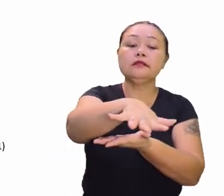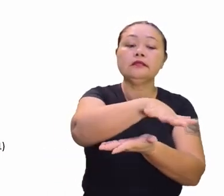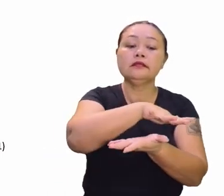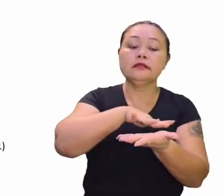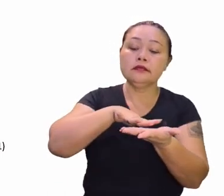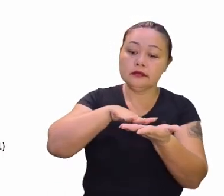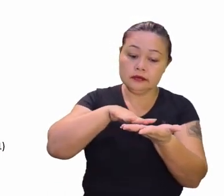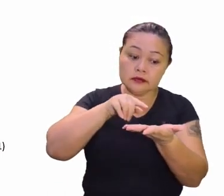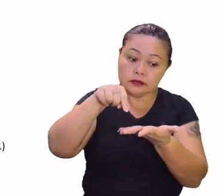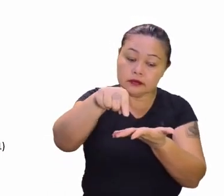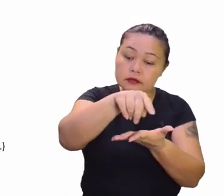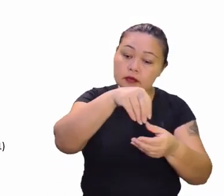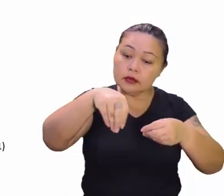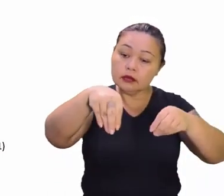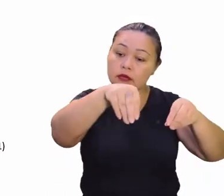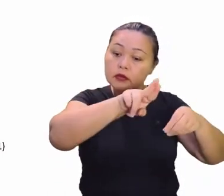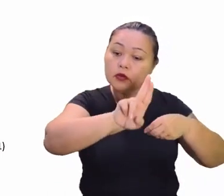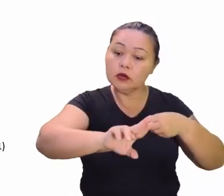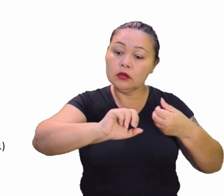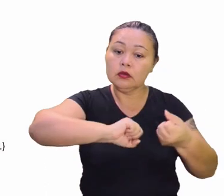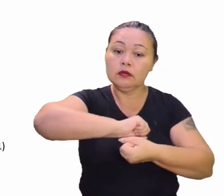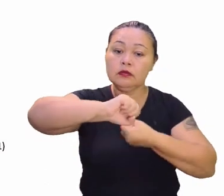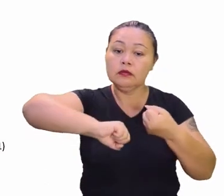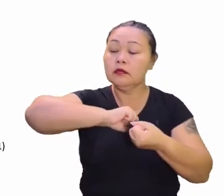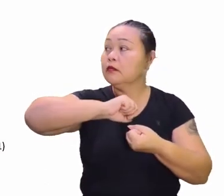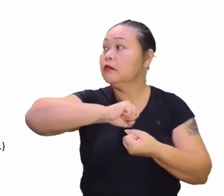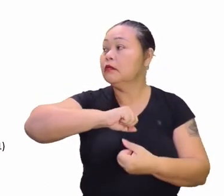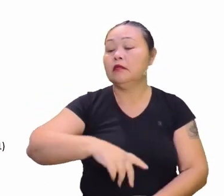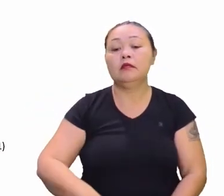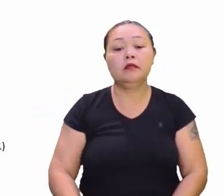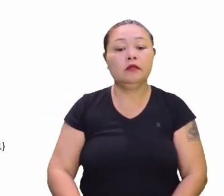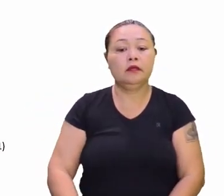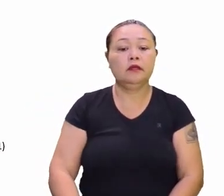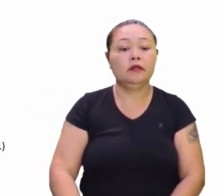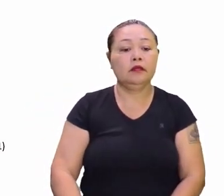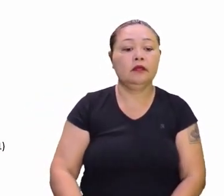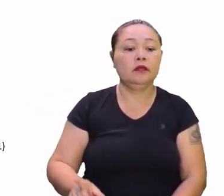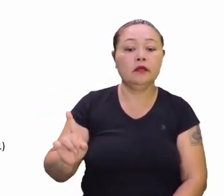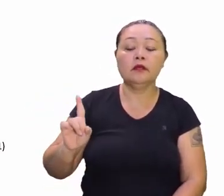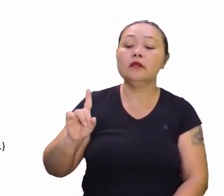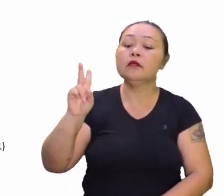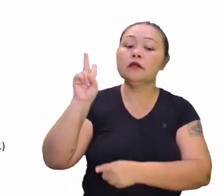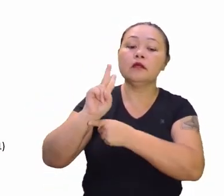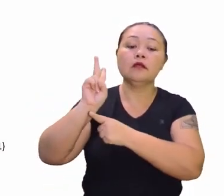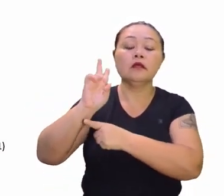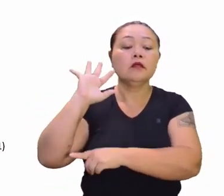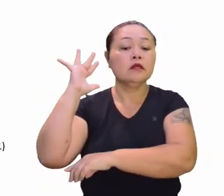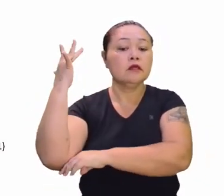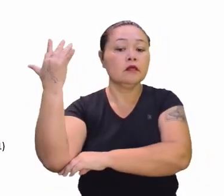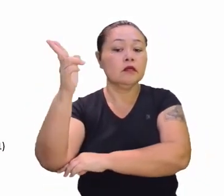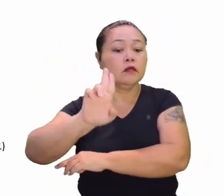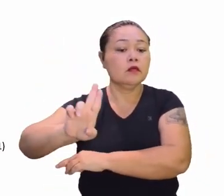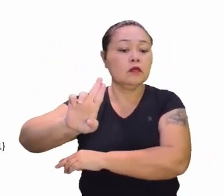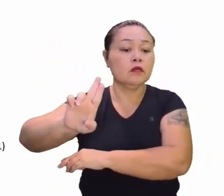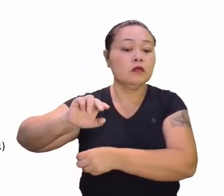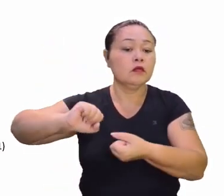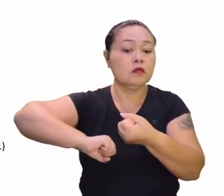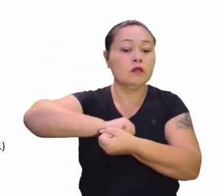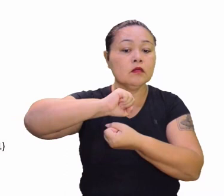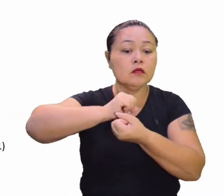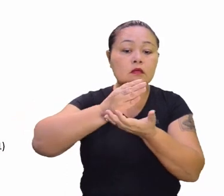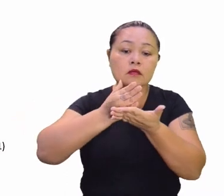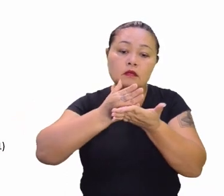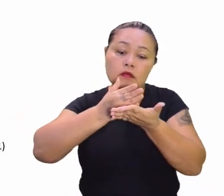uso sustentável. Aí o que a gente tem aí? Ó? Conservação da natureza com uso sustentável